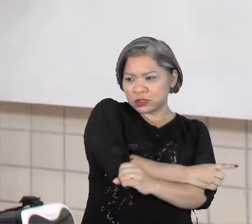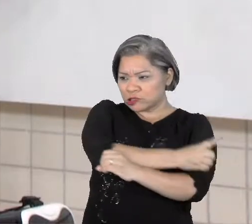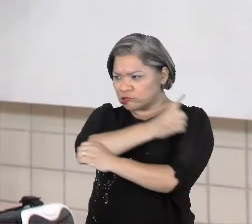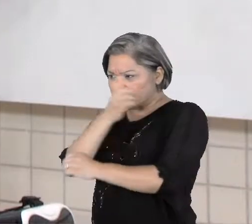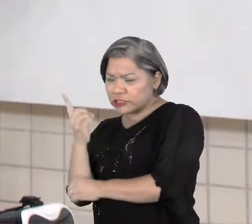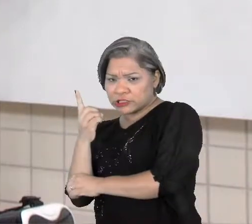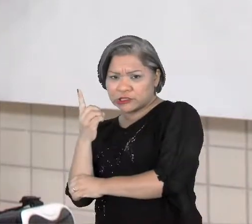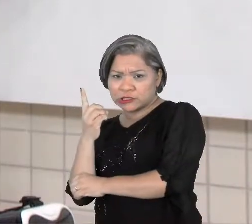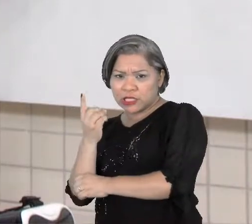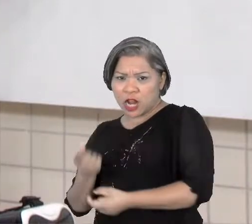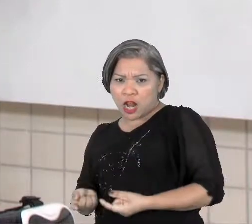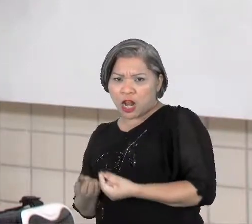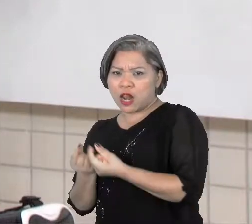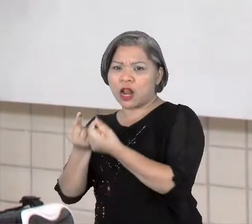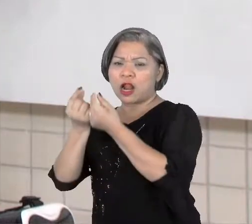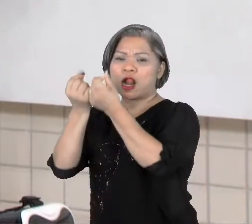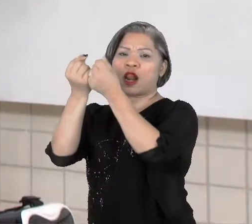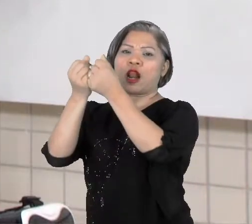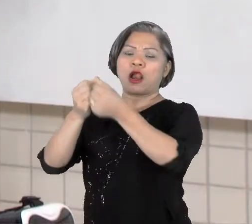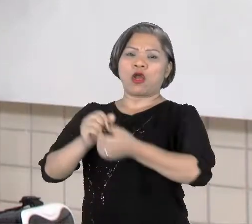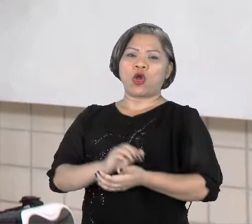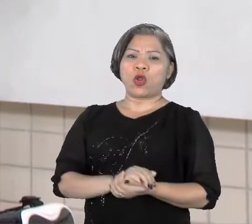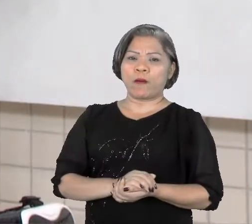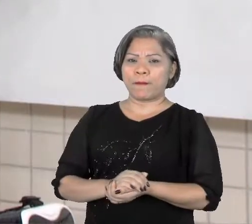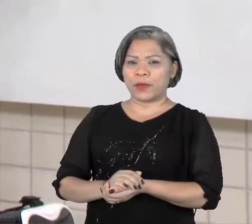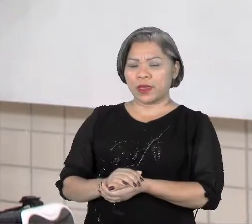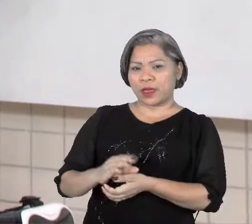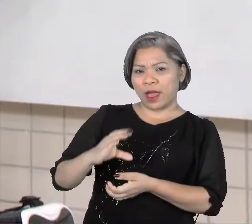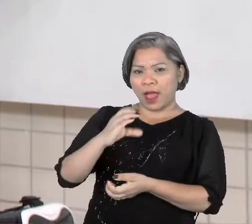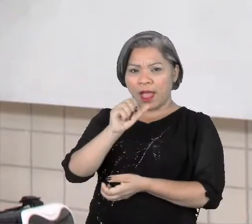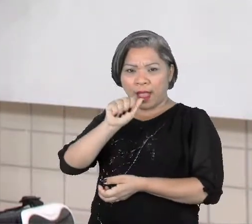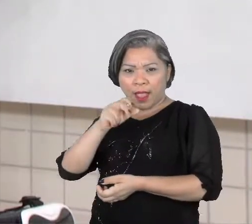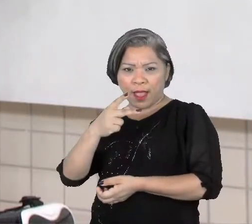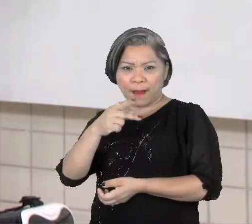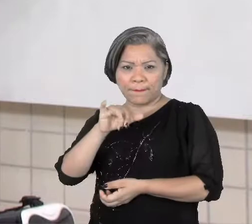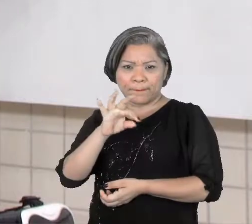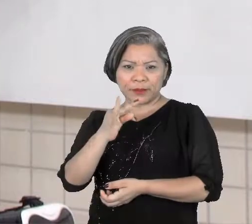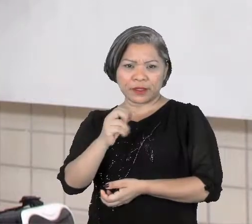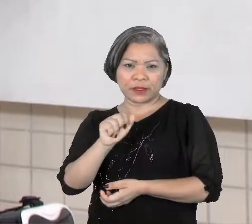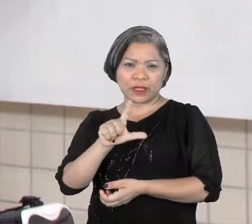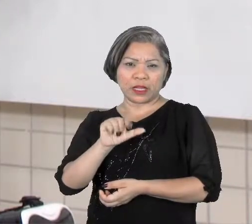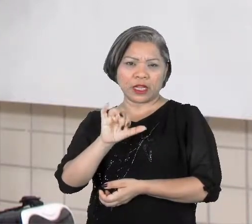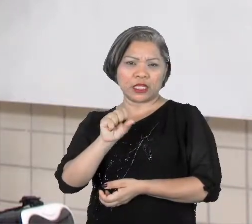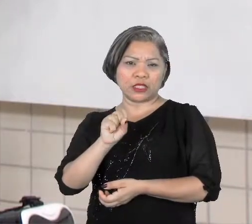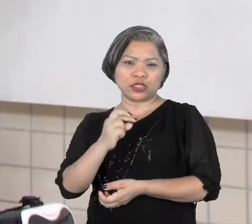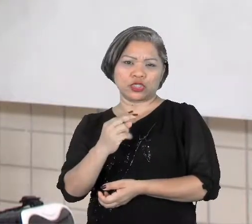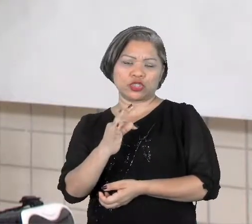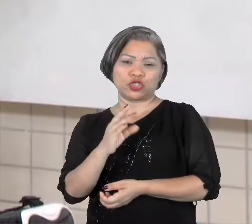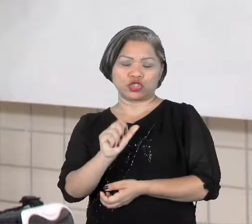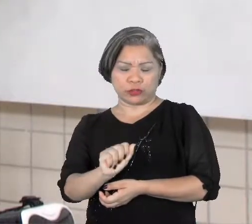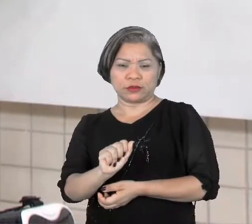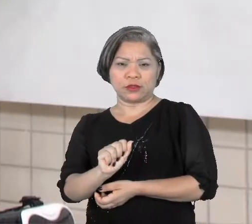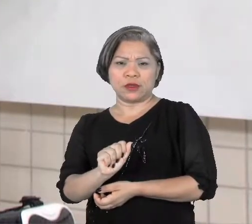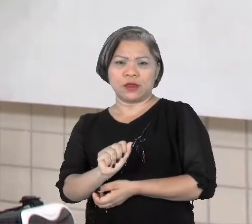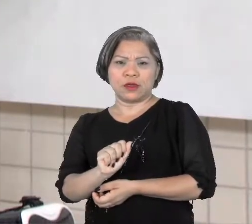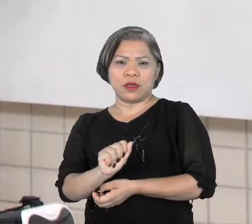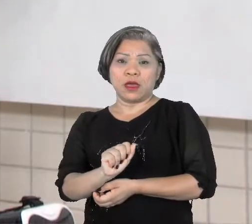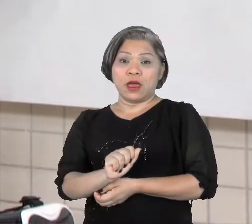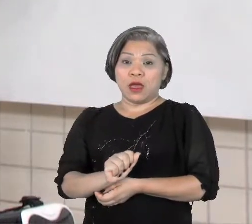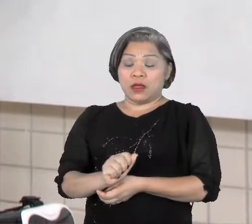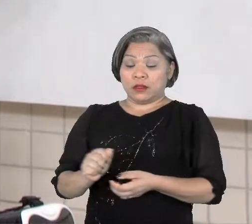capitalista. Gerou-se novos empregos, porém, essa terceira revolução,